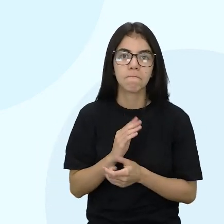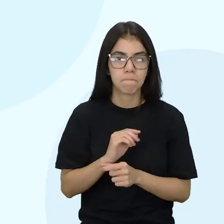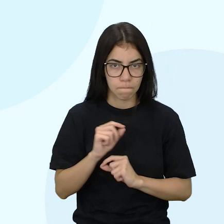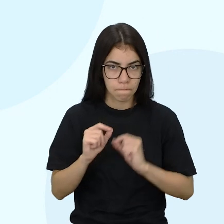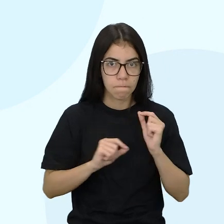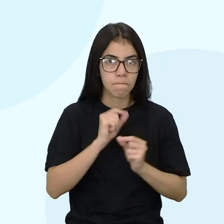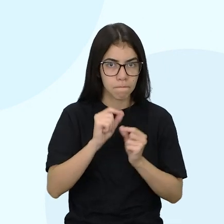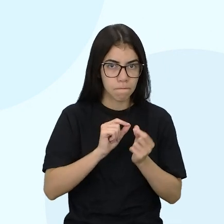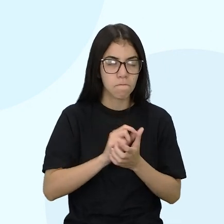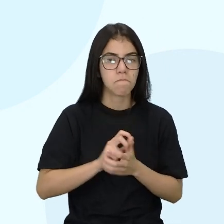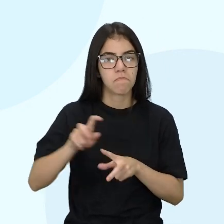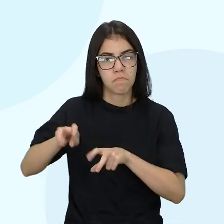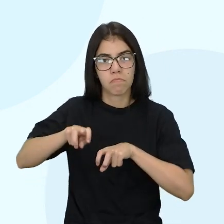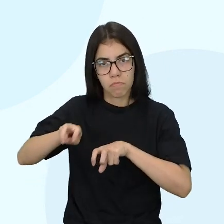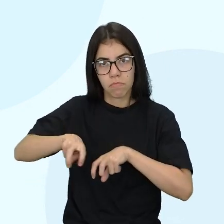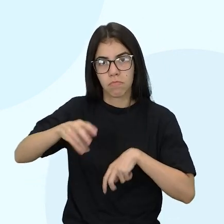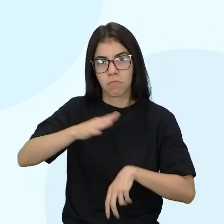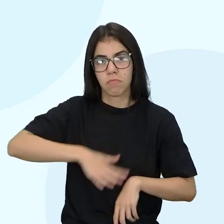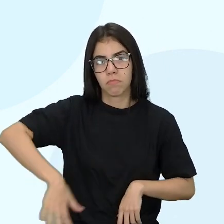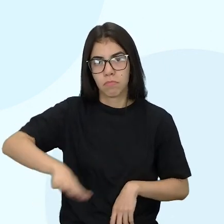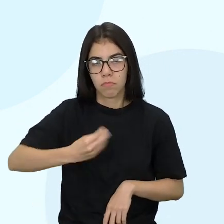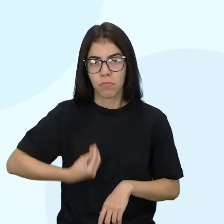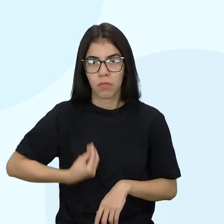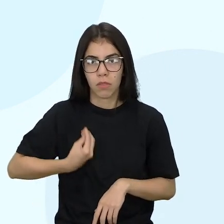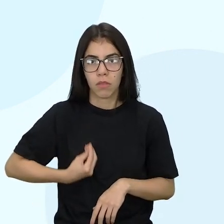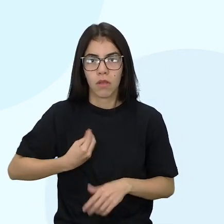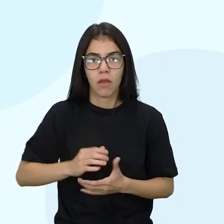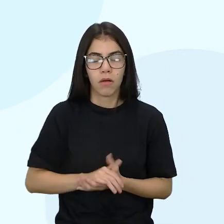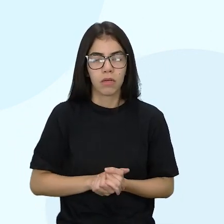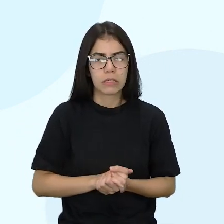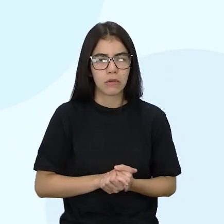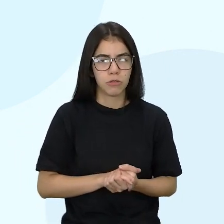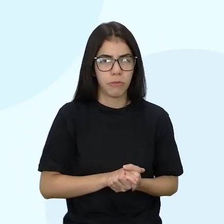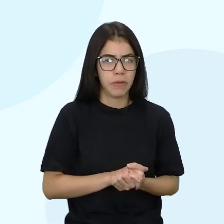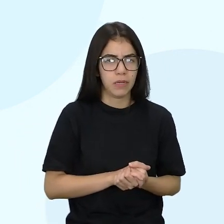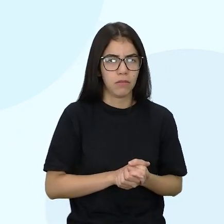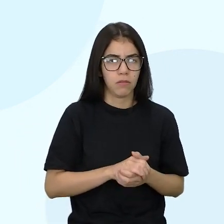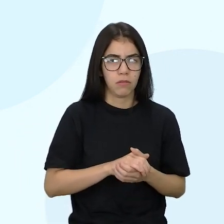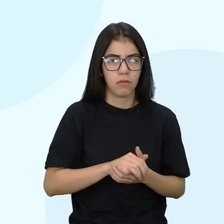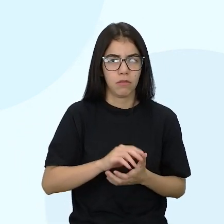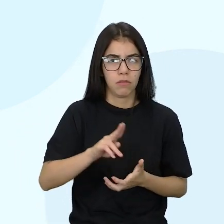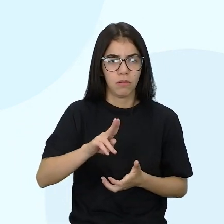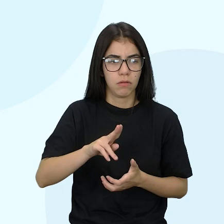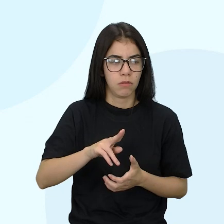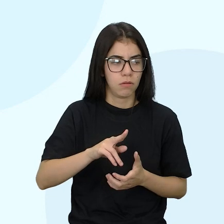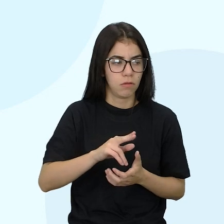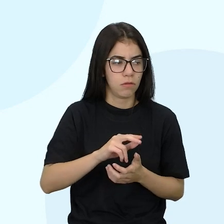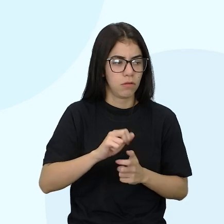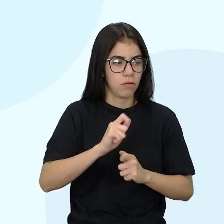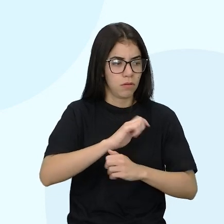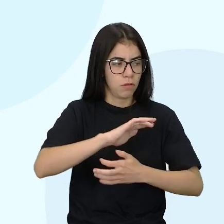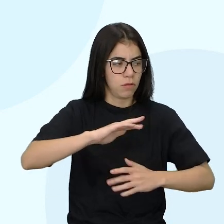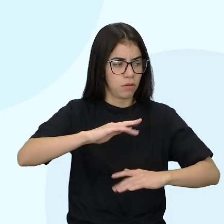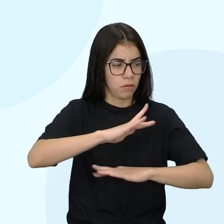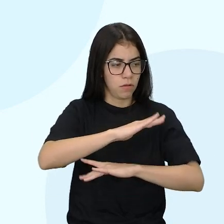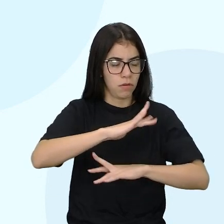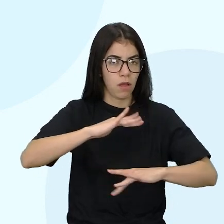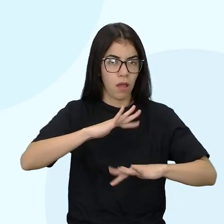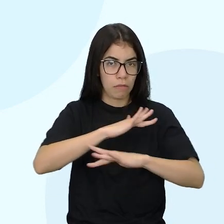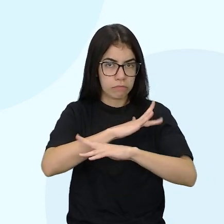comunidades rurais, suburbanas e urbanas, caracterizadas pela agricultura